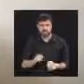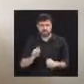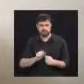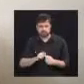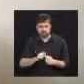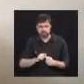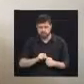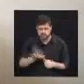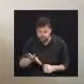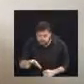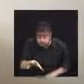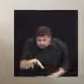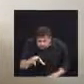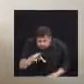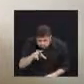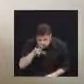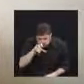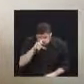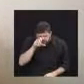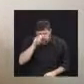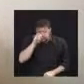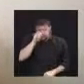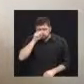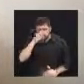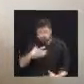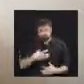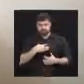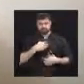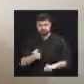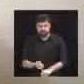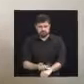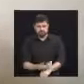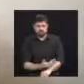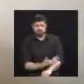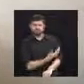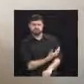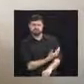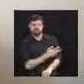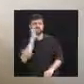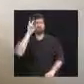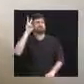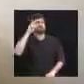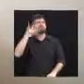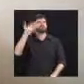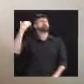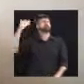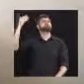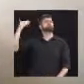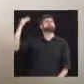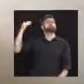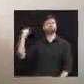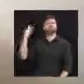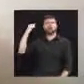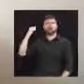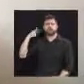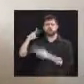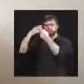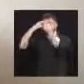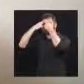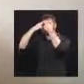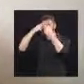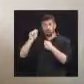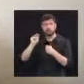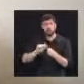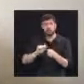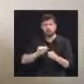através do odor, despertar a emoção que o indivíduo teve naquele momento e fazer